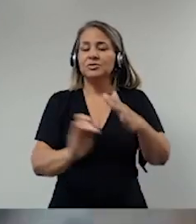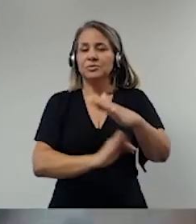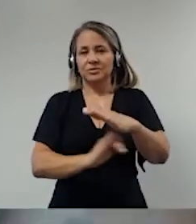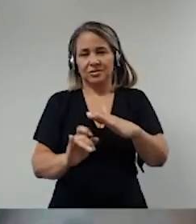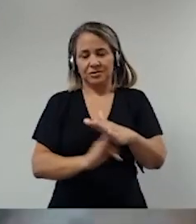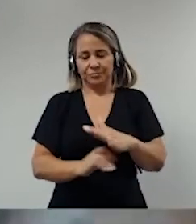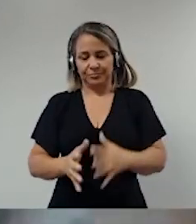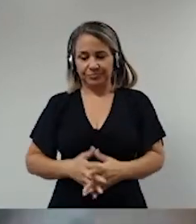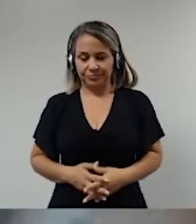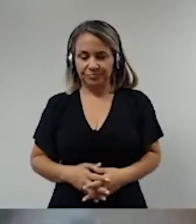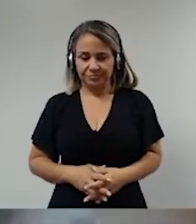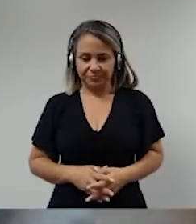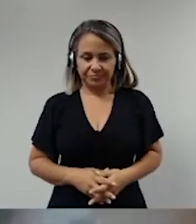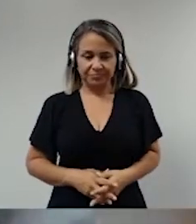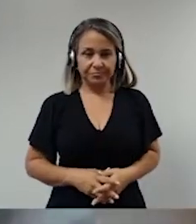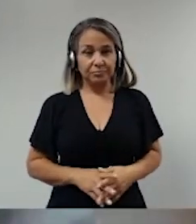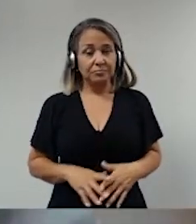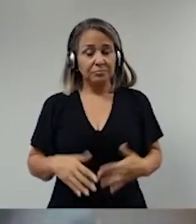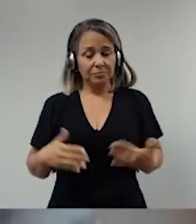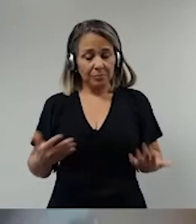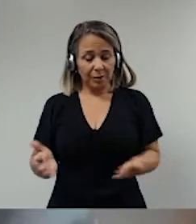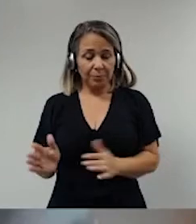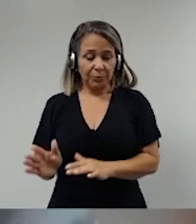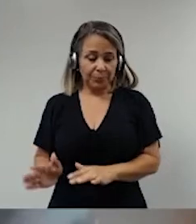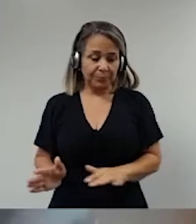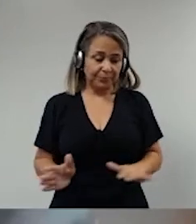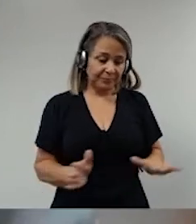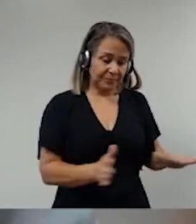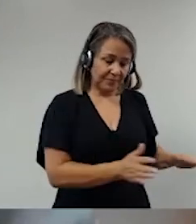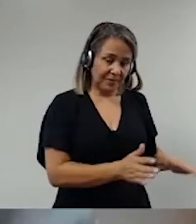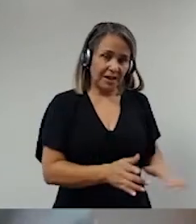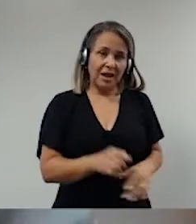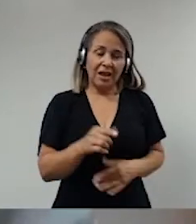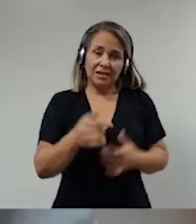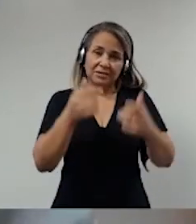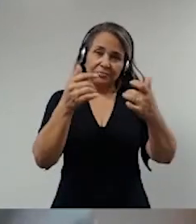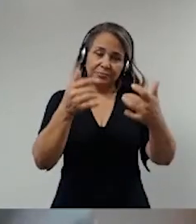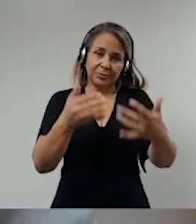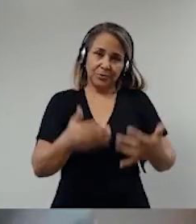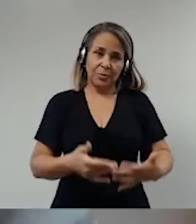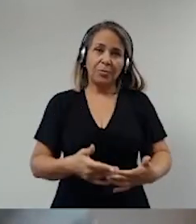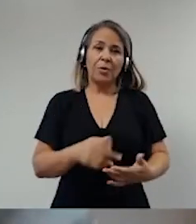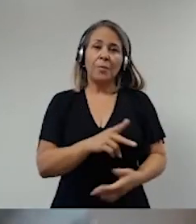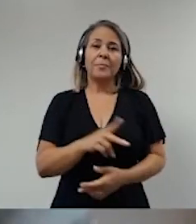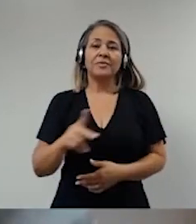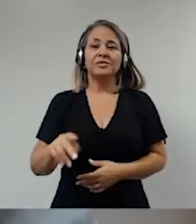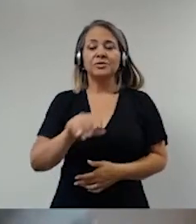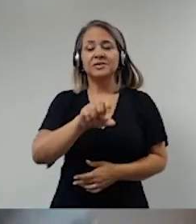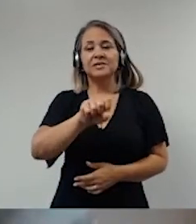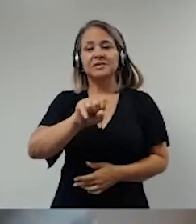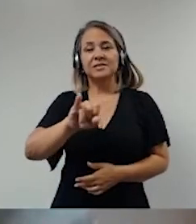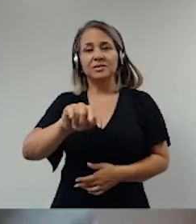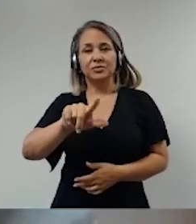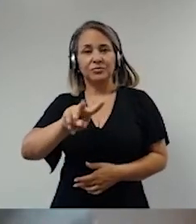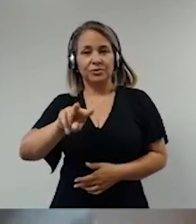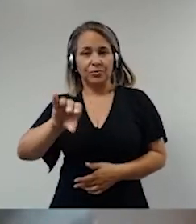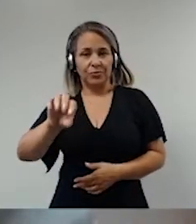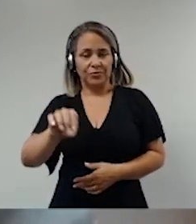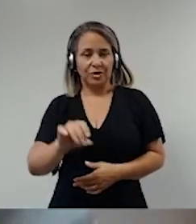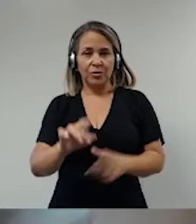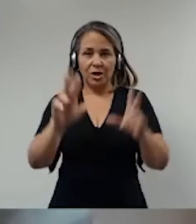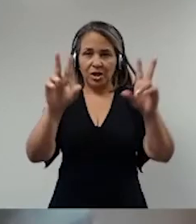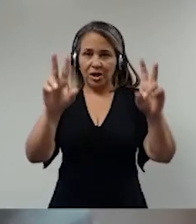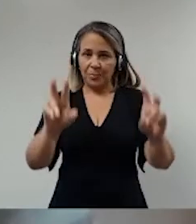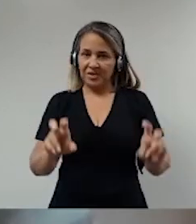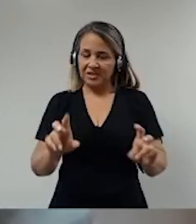Bem, essa é, obviamente, como o professor Silvio acabou de dizer, uma questão